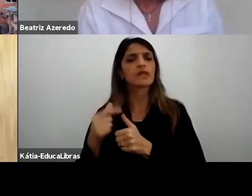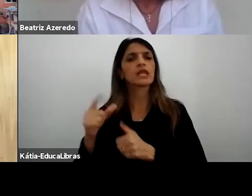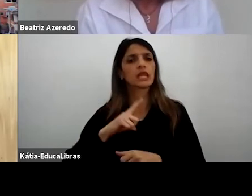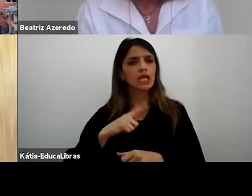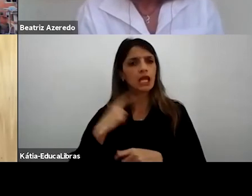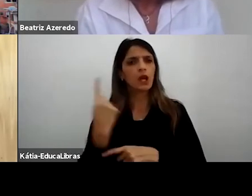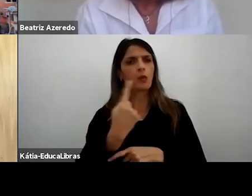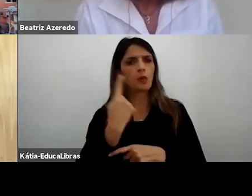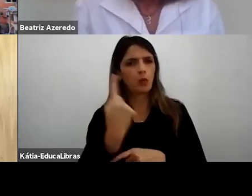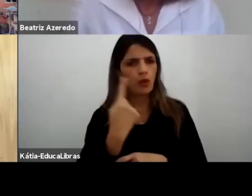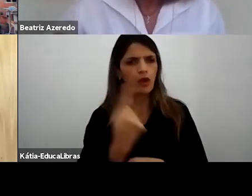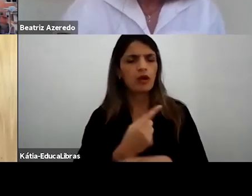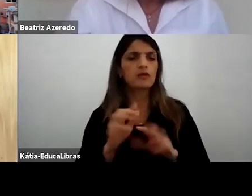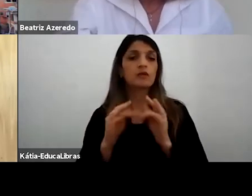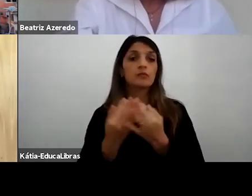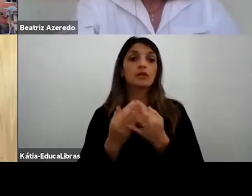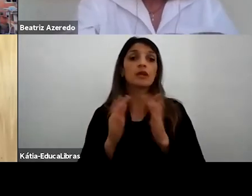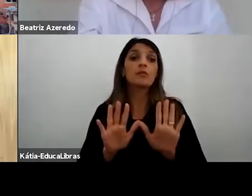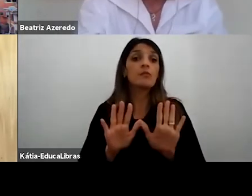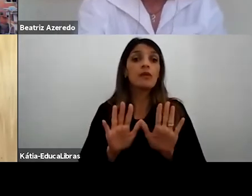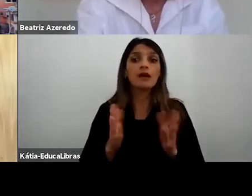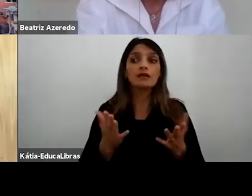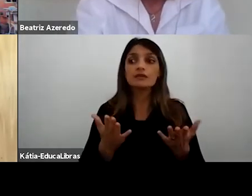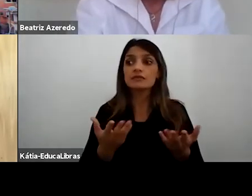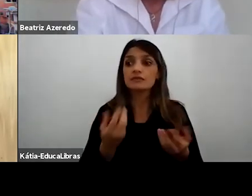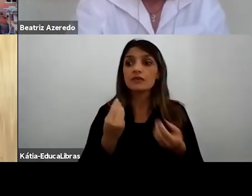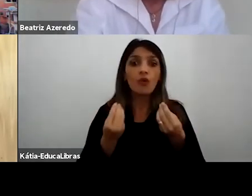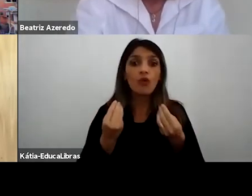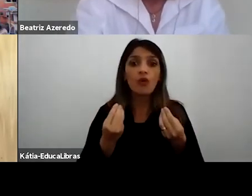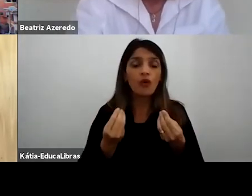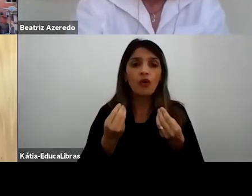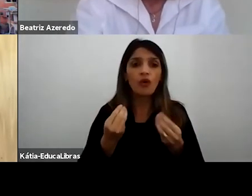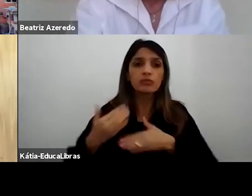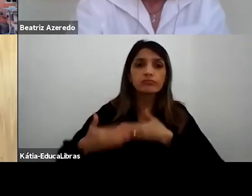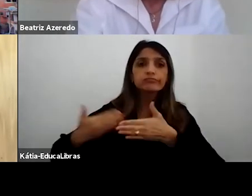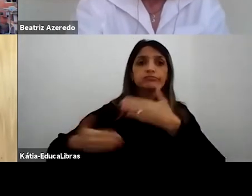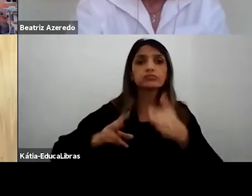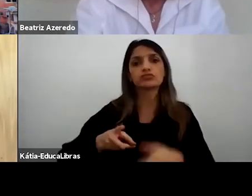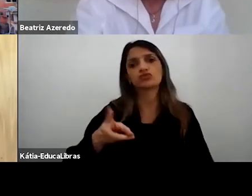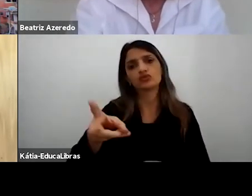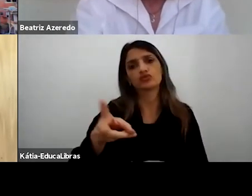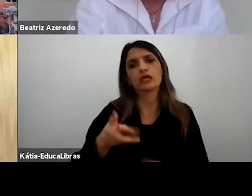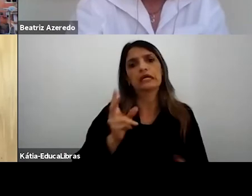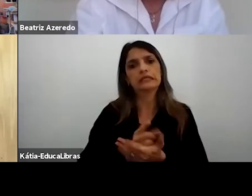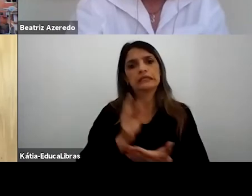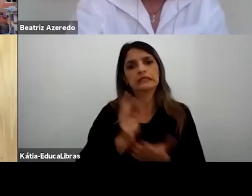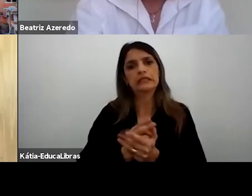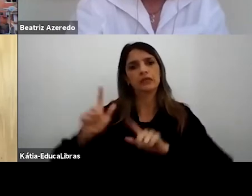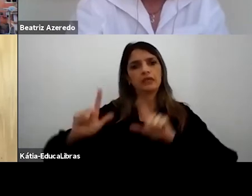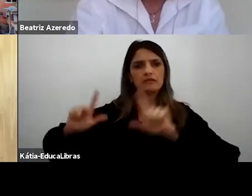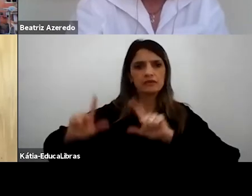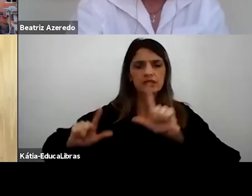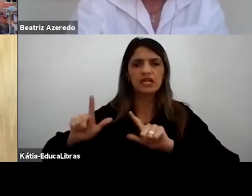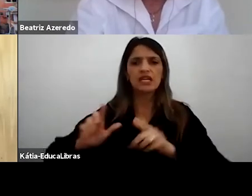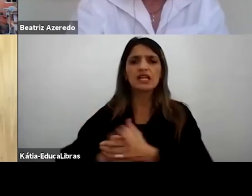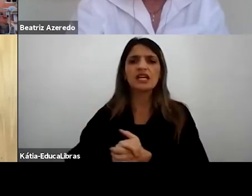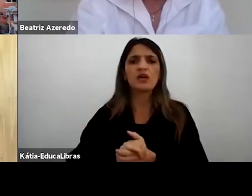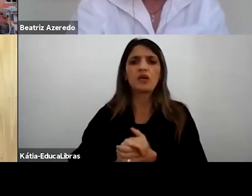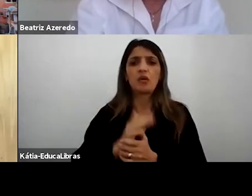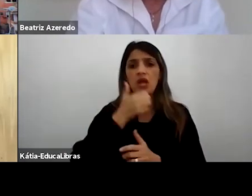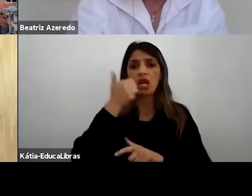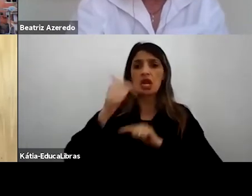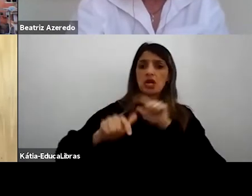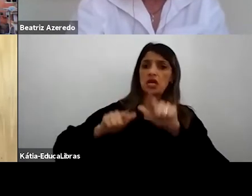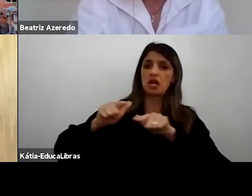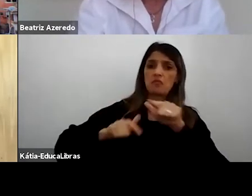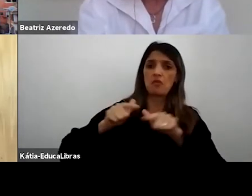famílias. Então, assim, é uma situação que a gente não sabe como continuar o processo, que está toda hora na mídia, que está dizendo que foi um dos melhores trabalhos de